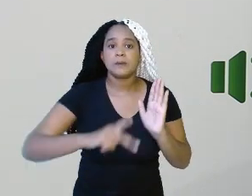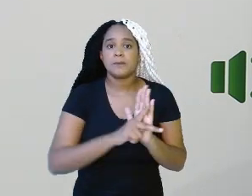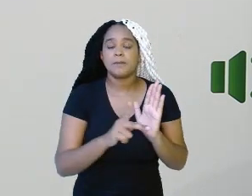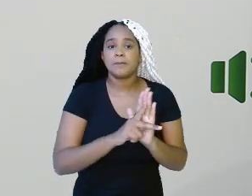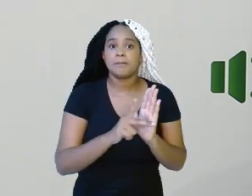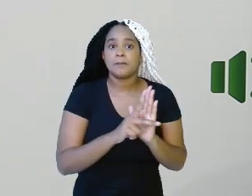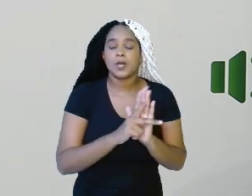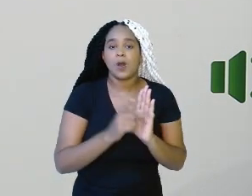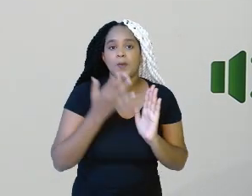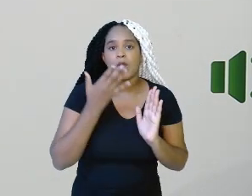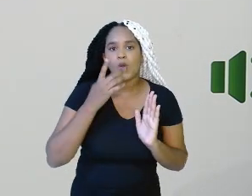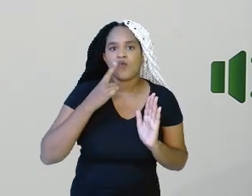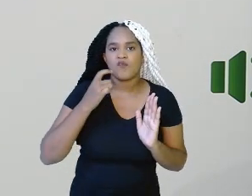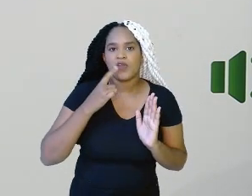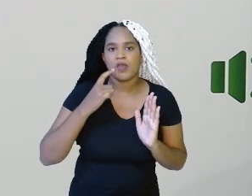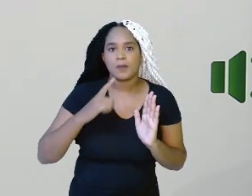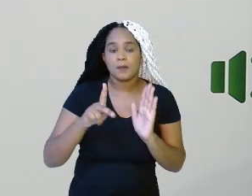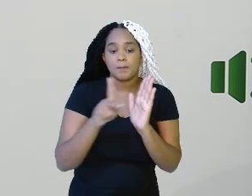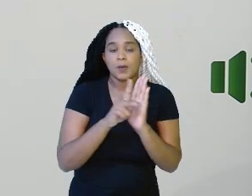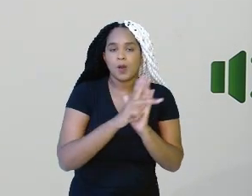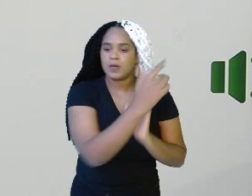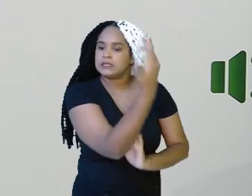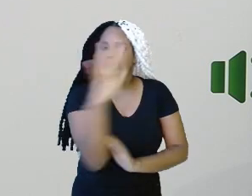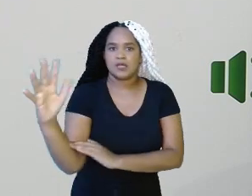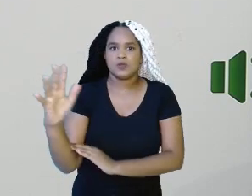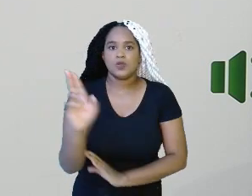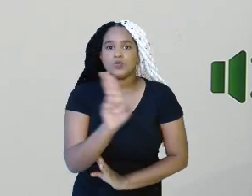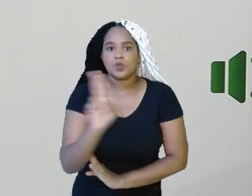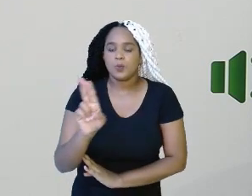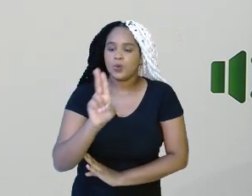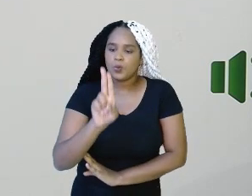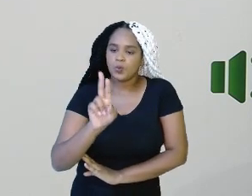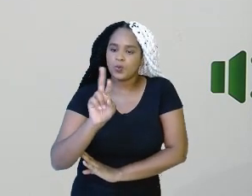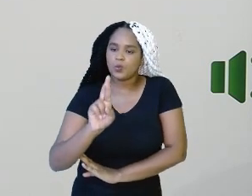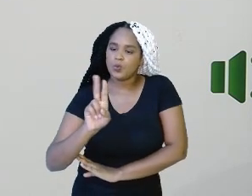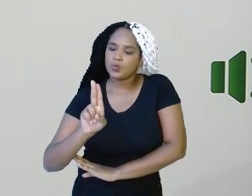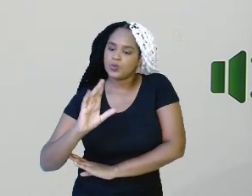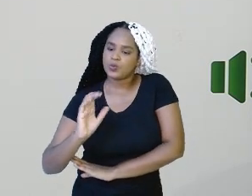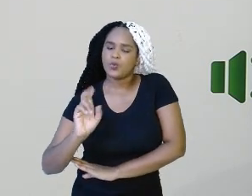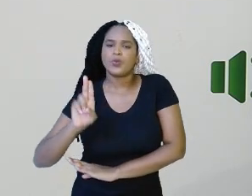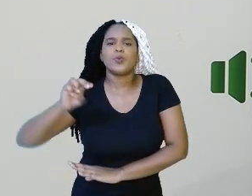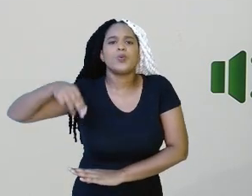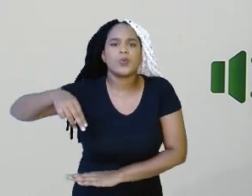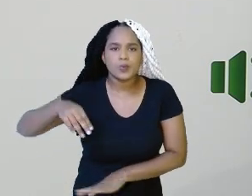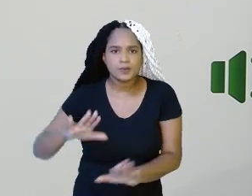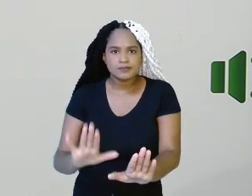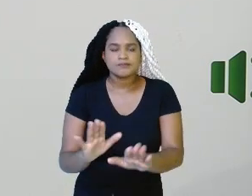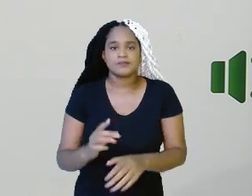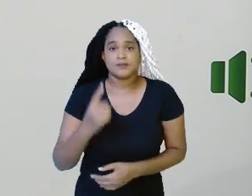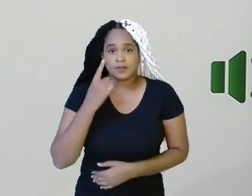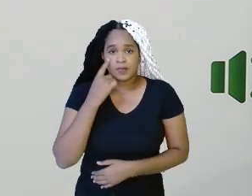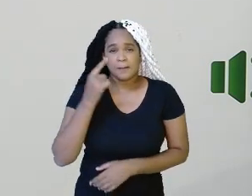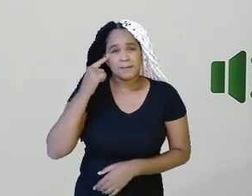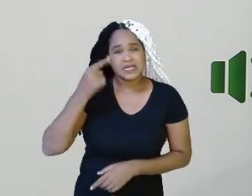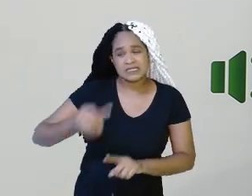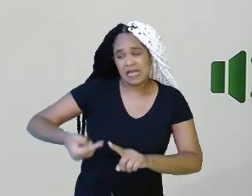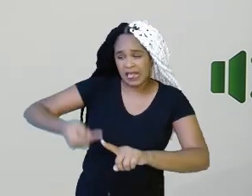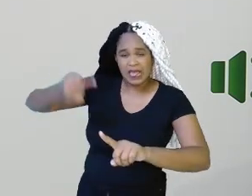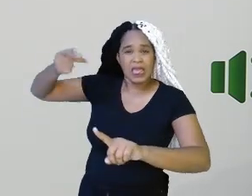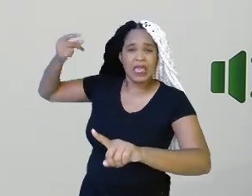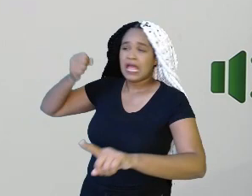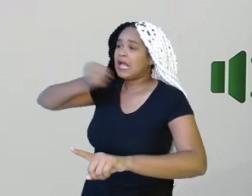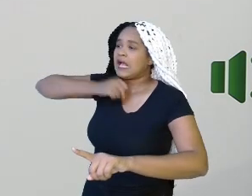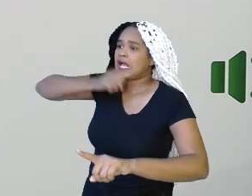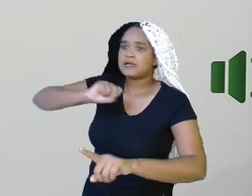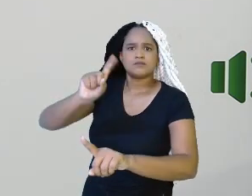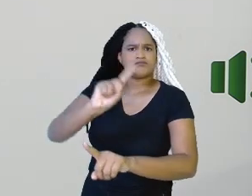cor avermelhada chamada urucum. Urucum, inclusive, você pensa, isso é coisa do passado.